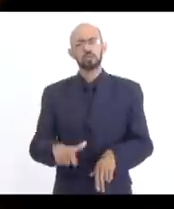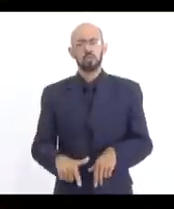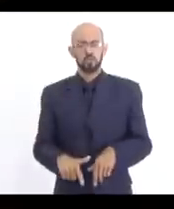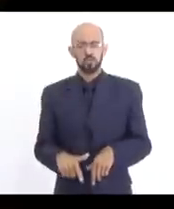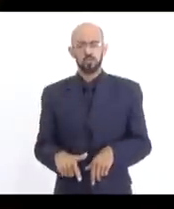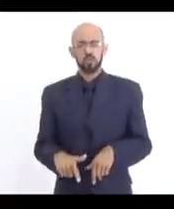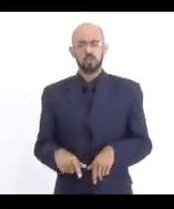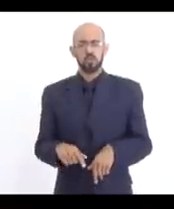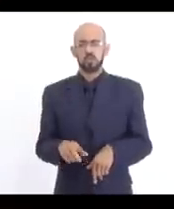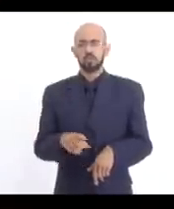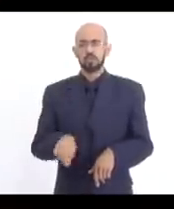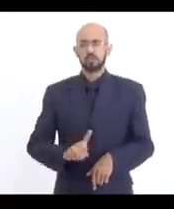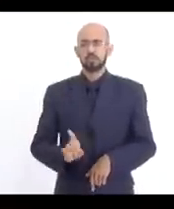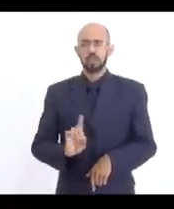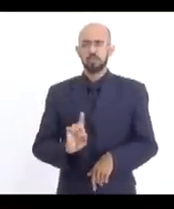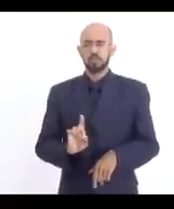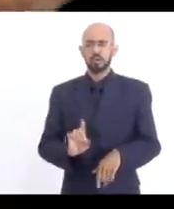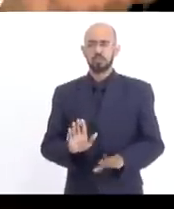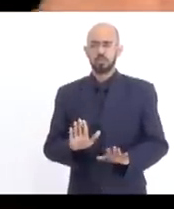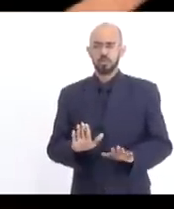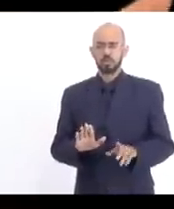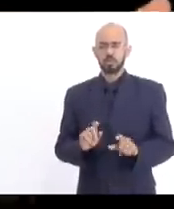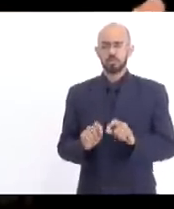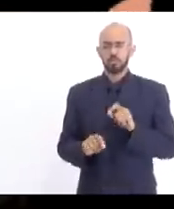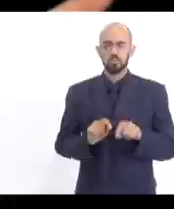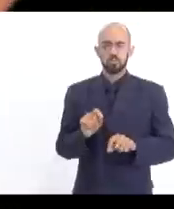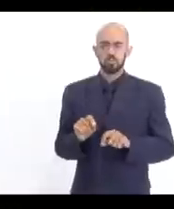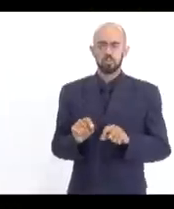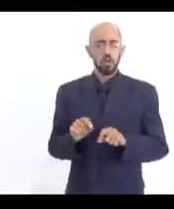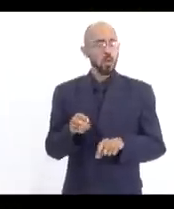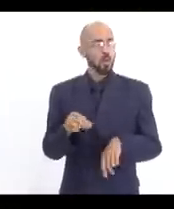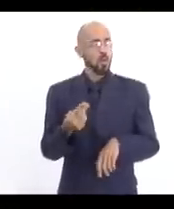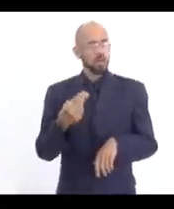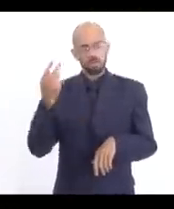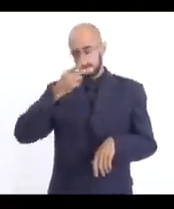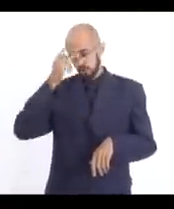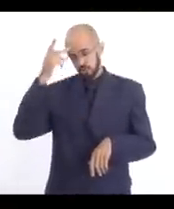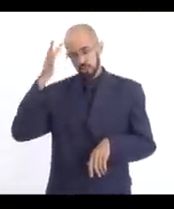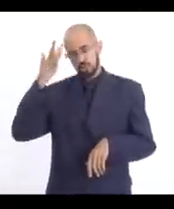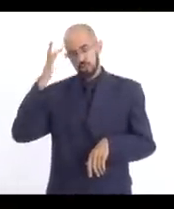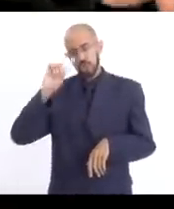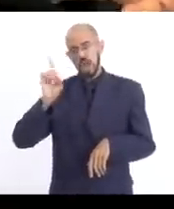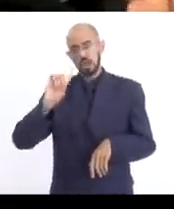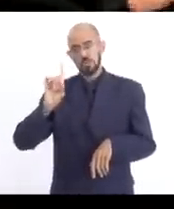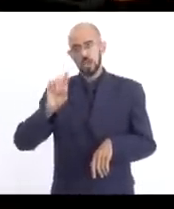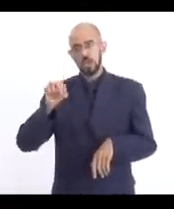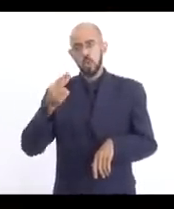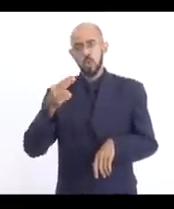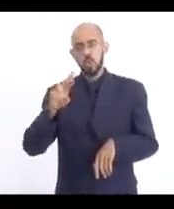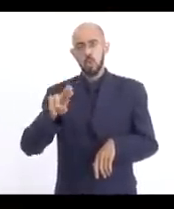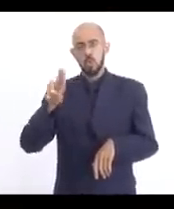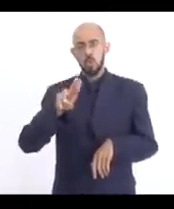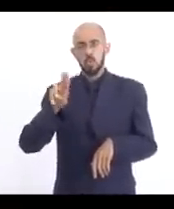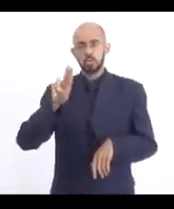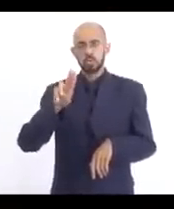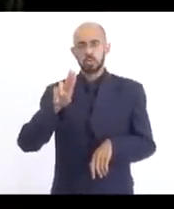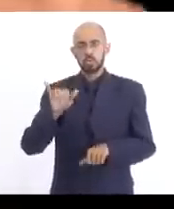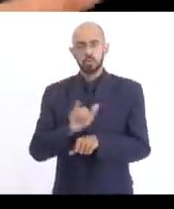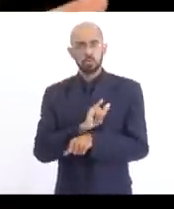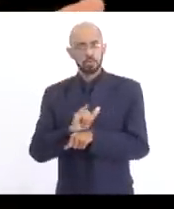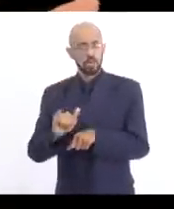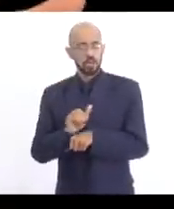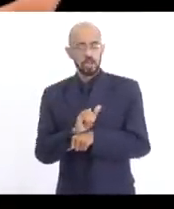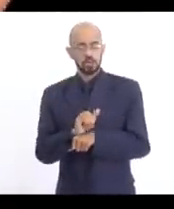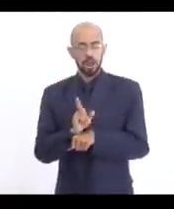era para estar. É porque ou as pessoas não sabem, ou usam isso para não